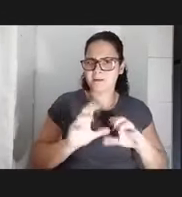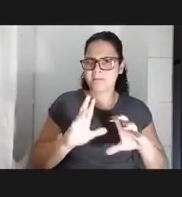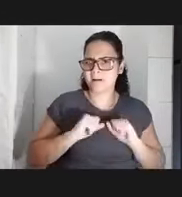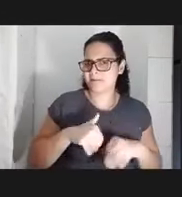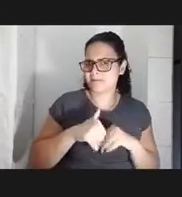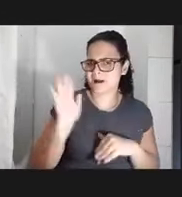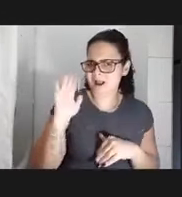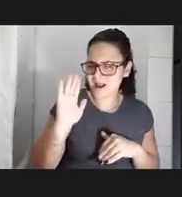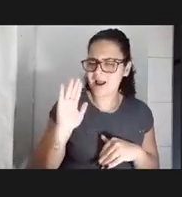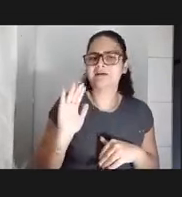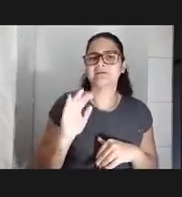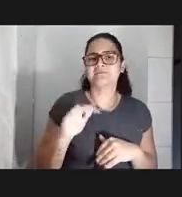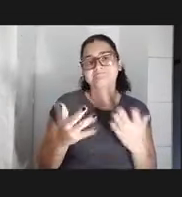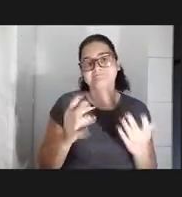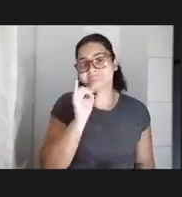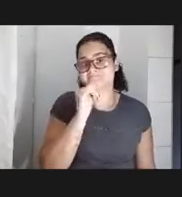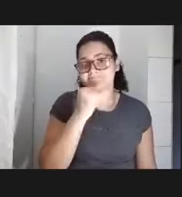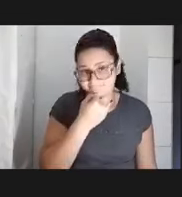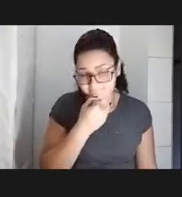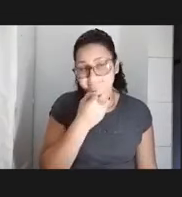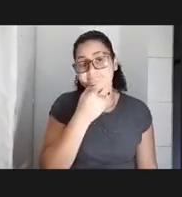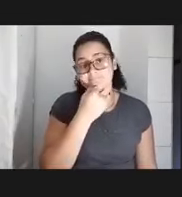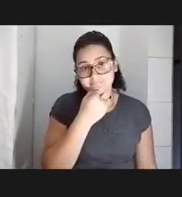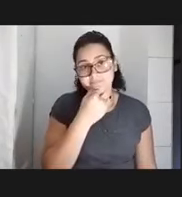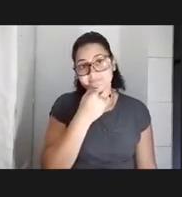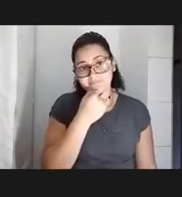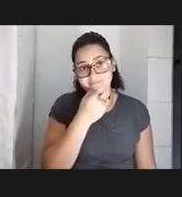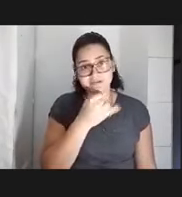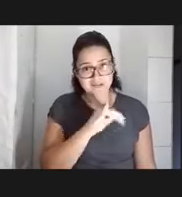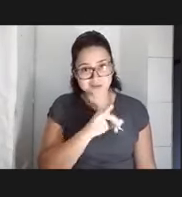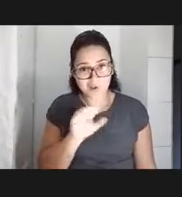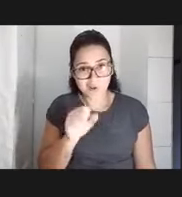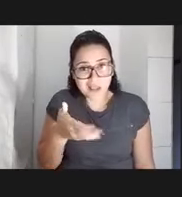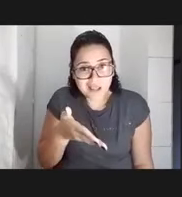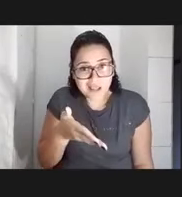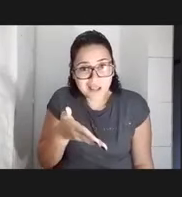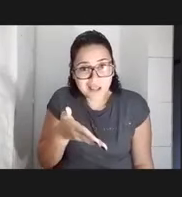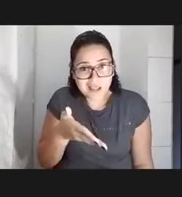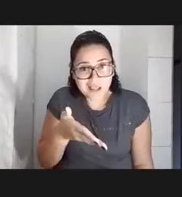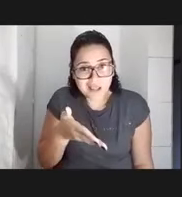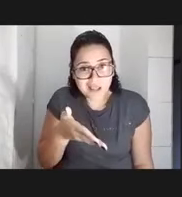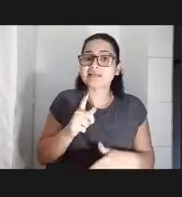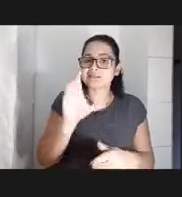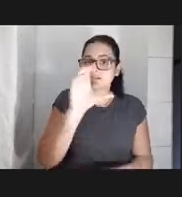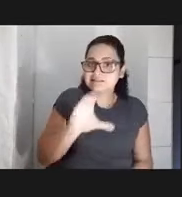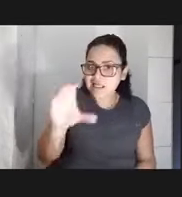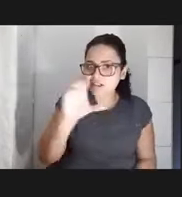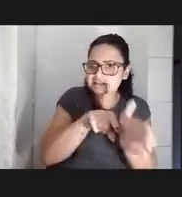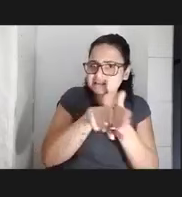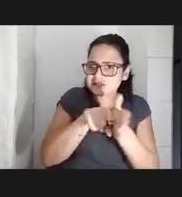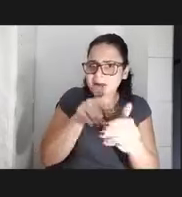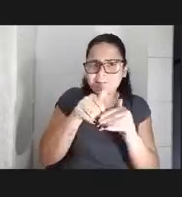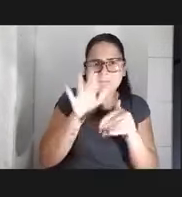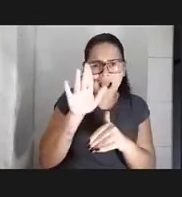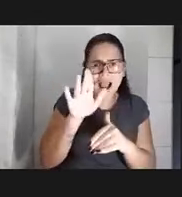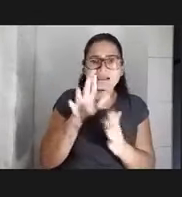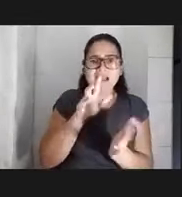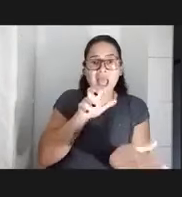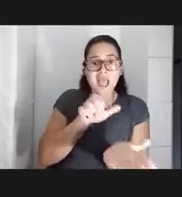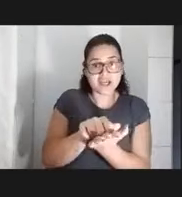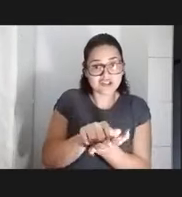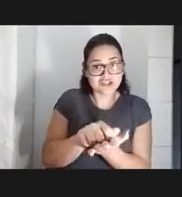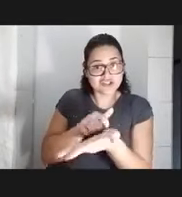tenho a lamentar, porque infelizmente não é só isso, os cientistas estão dizendo, é muito mais, isso é o que foi notificado. Nós temos um